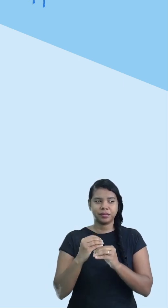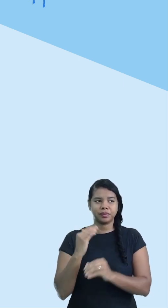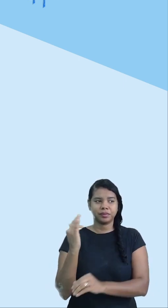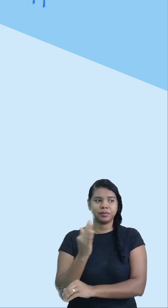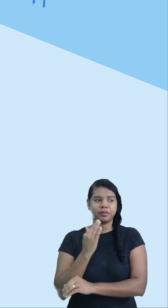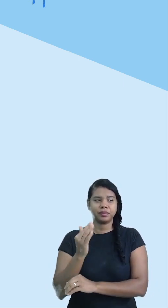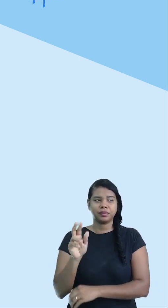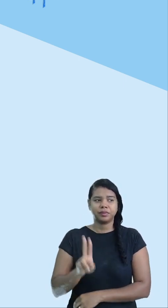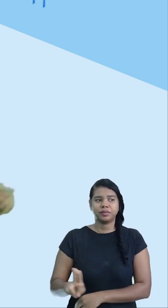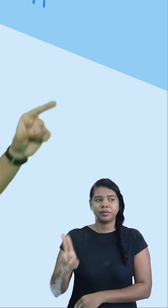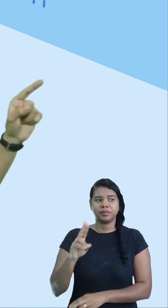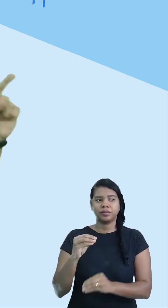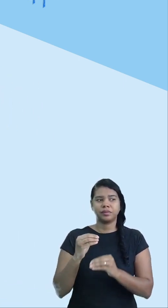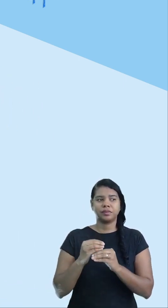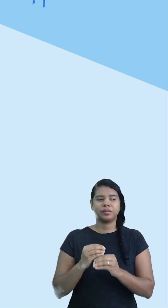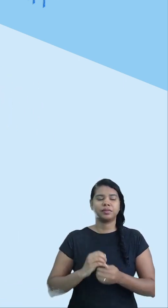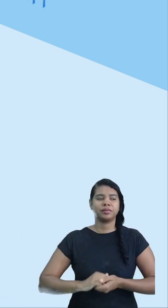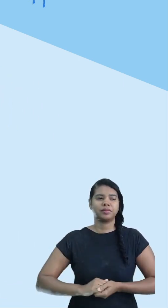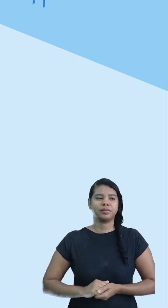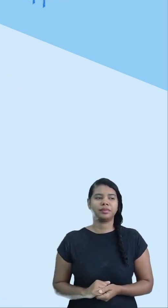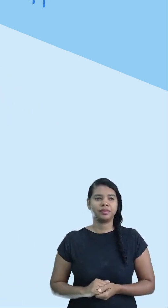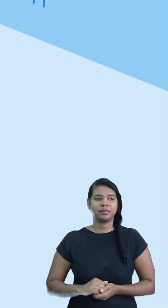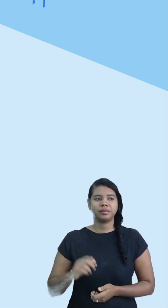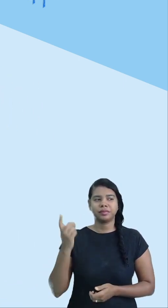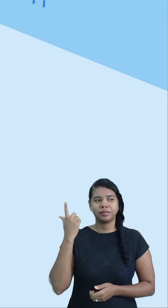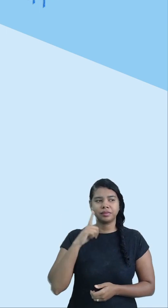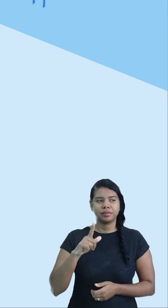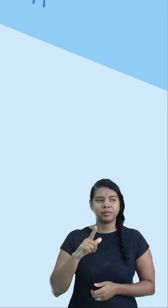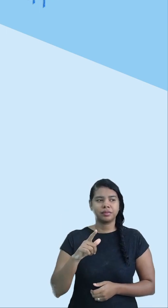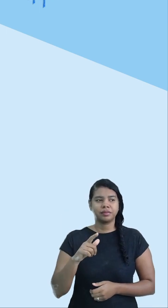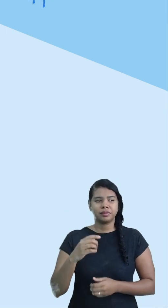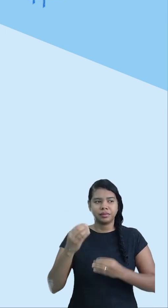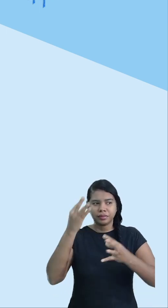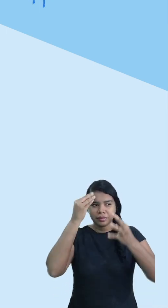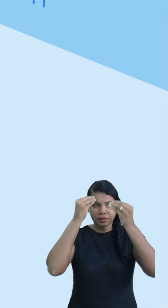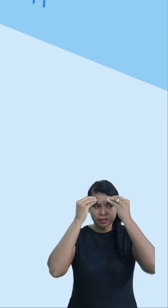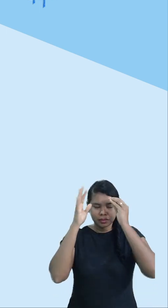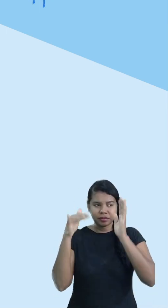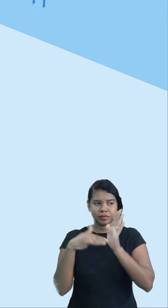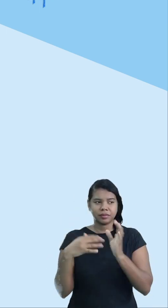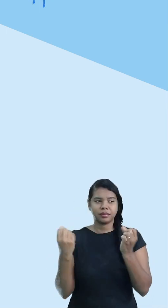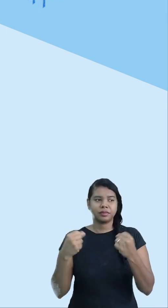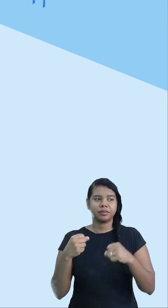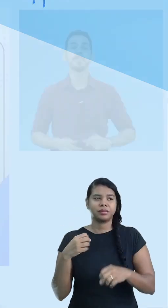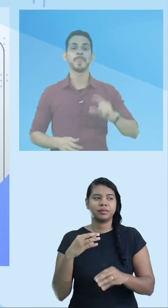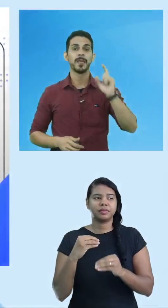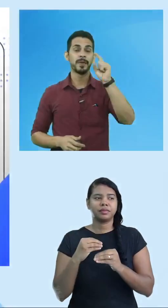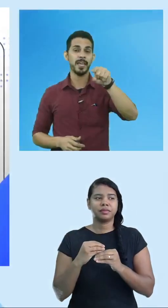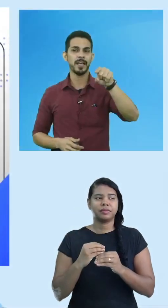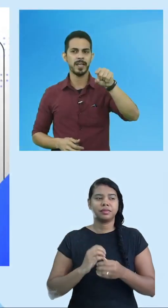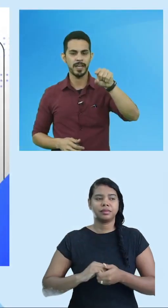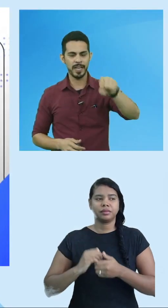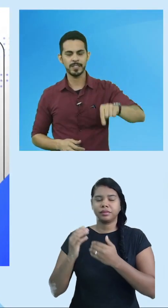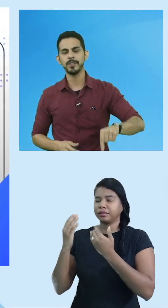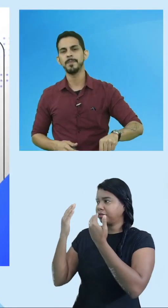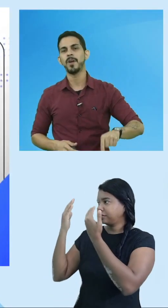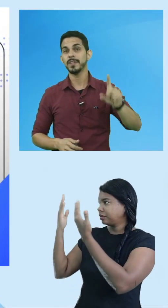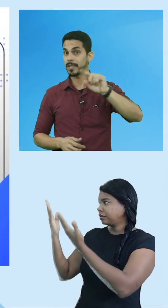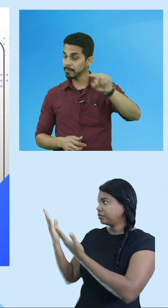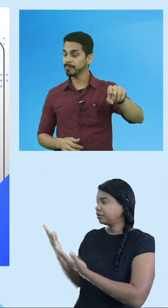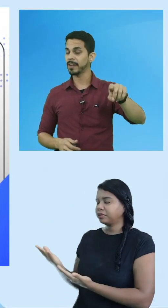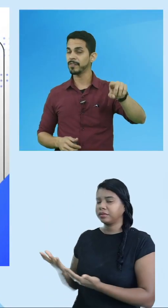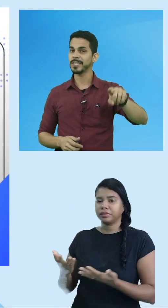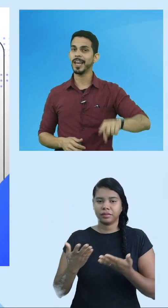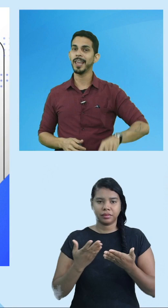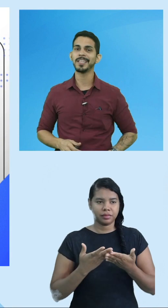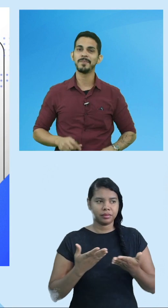público usuário. E aí sim o pessoal consegue recuperar tudo o que precisa. Vamos aqui para o slide, que é questão de prova,